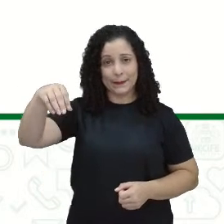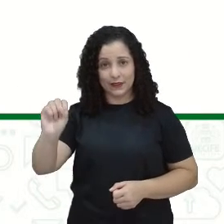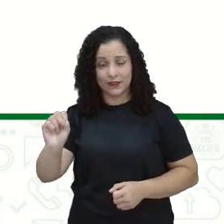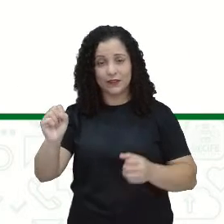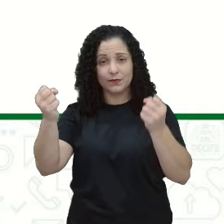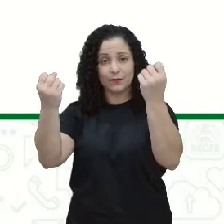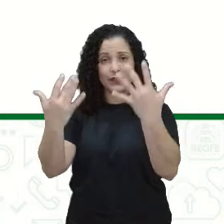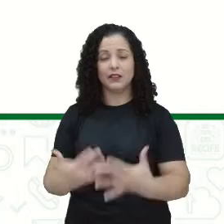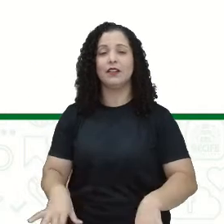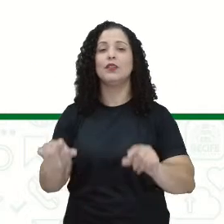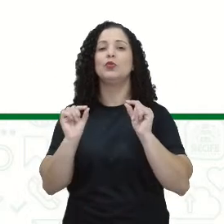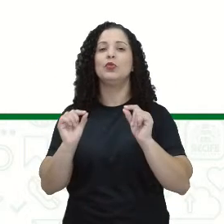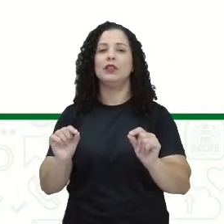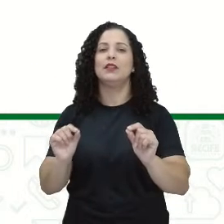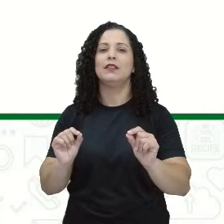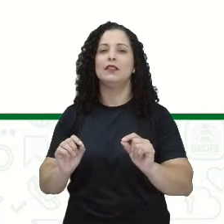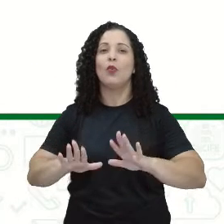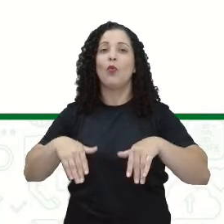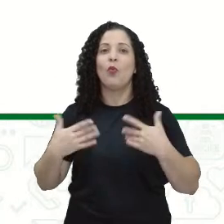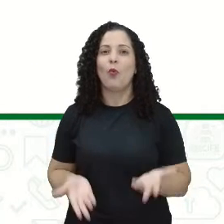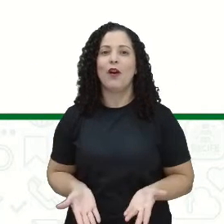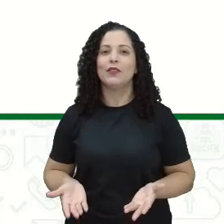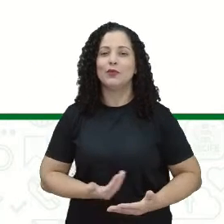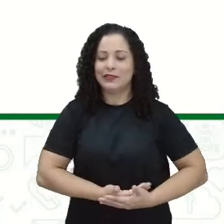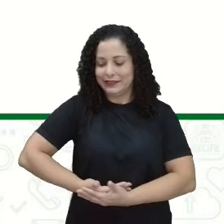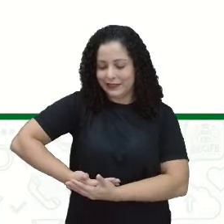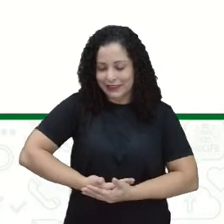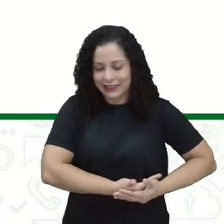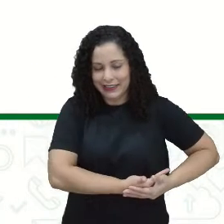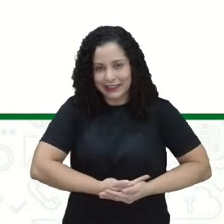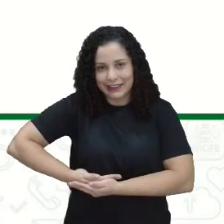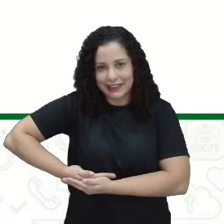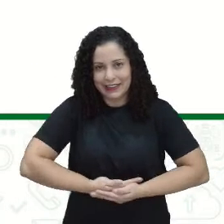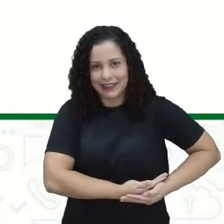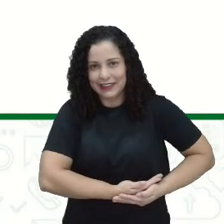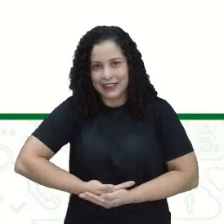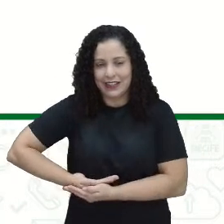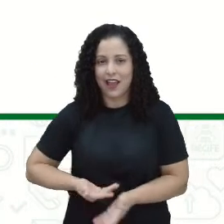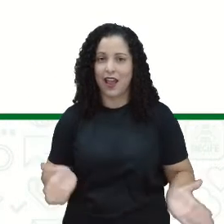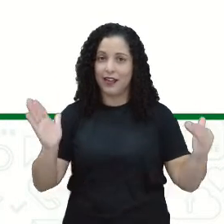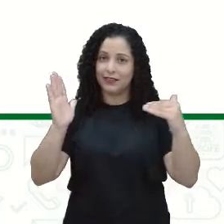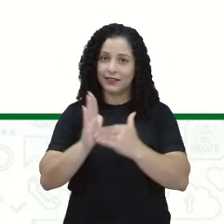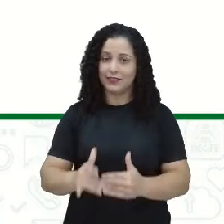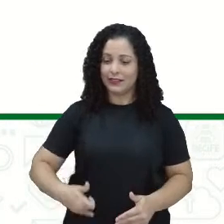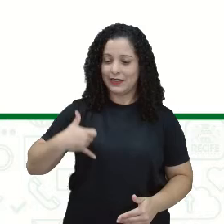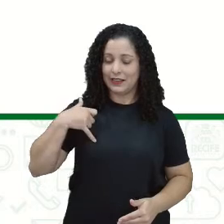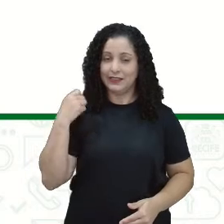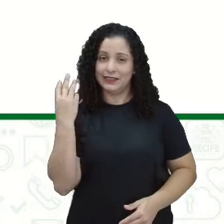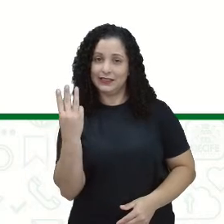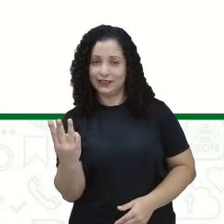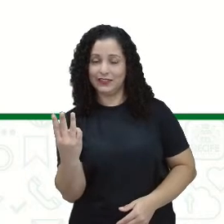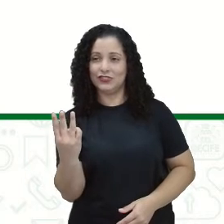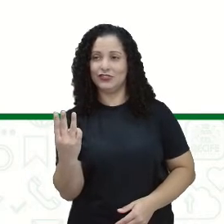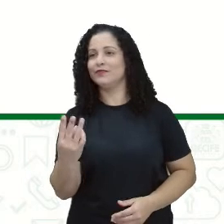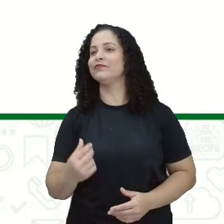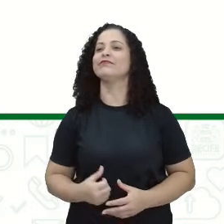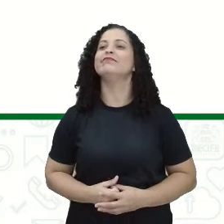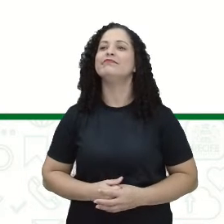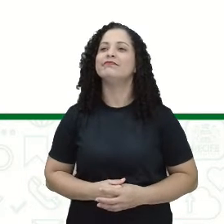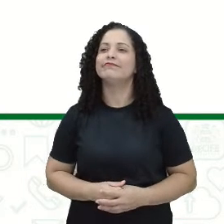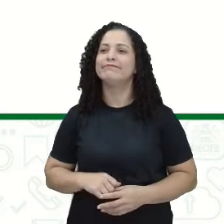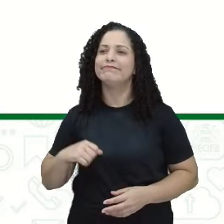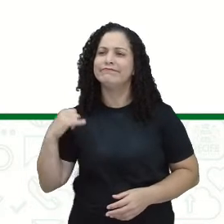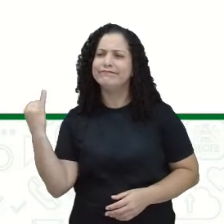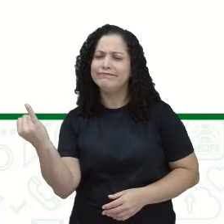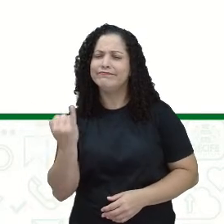primeira infância, que é enquanto recém-nascido até os 3 anos de idade. Então veja, uma coisa bem